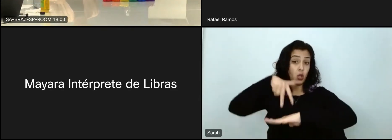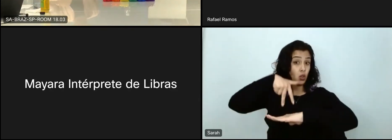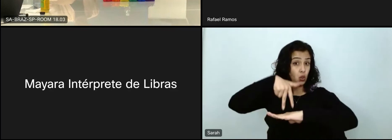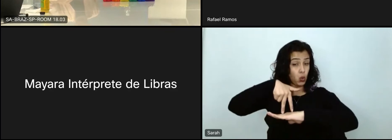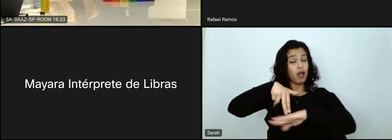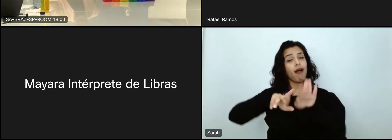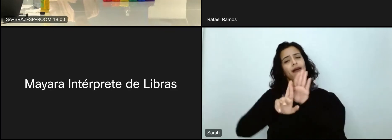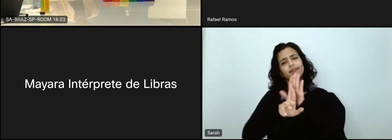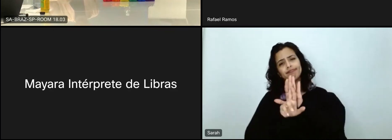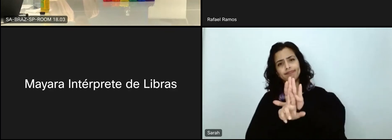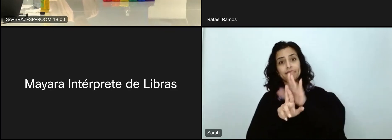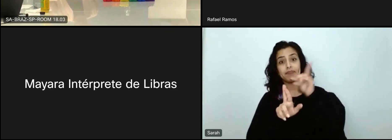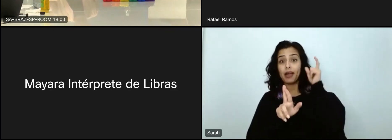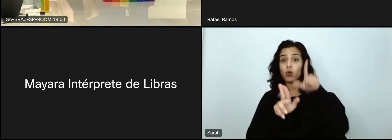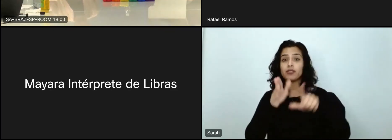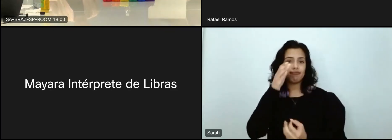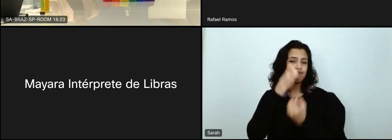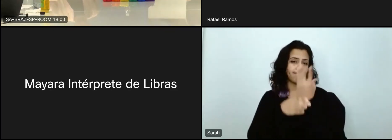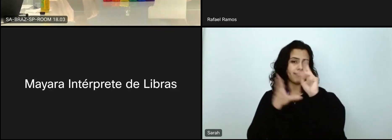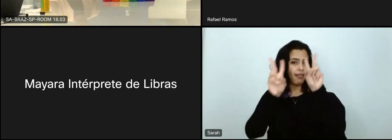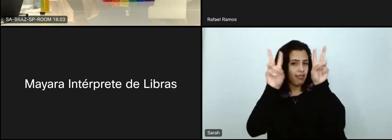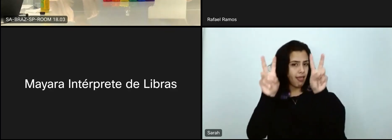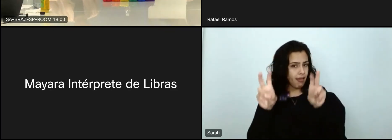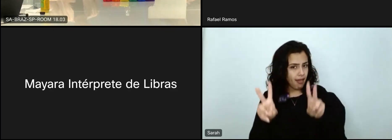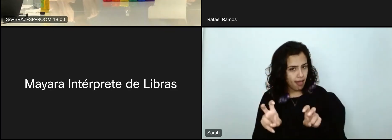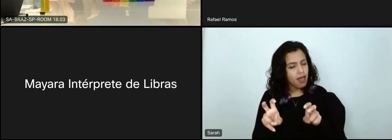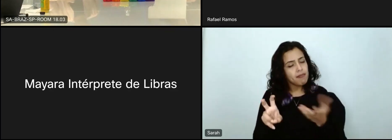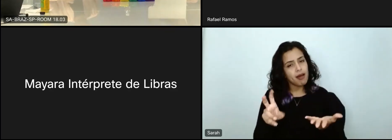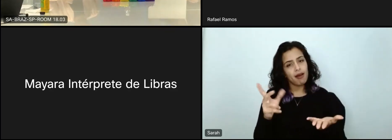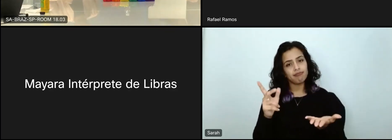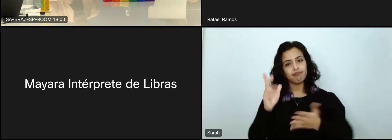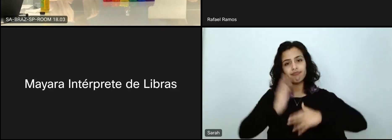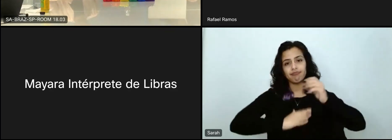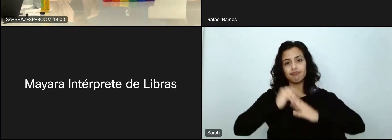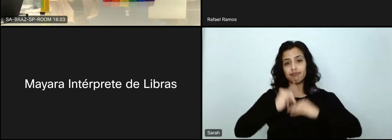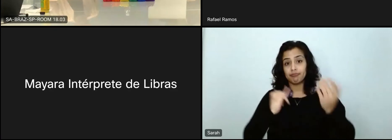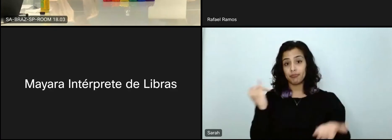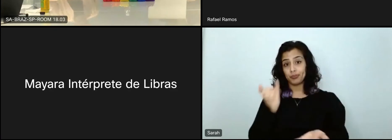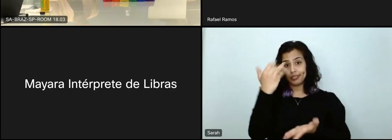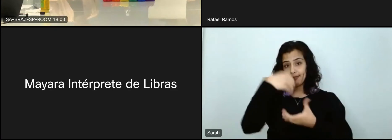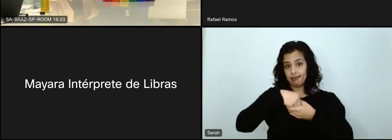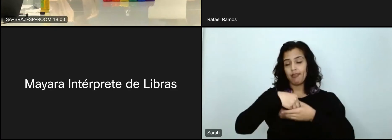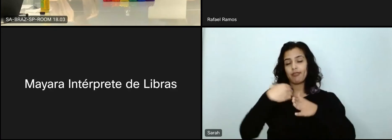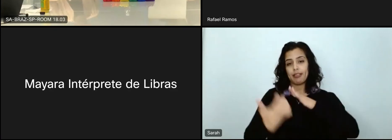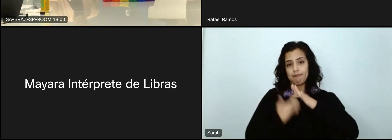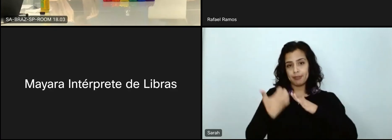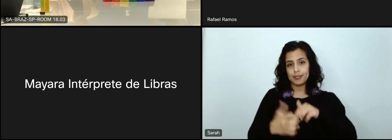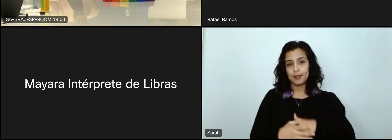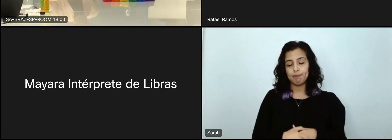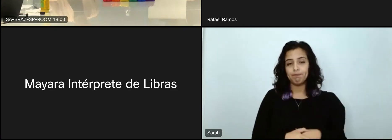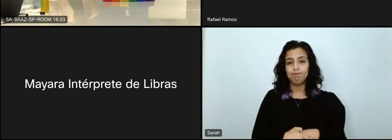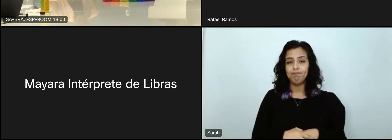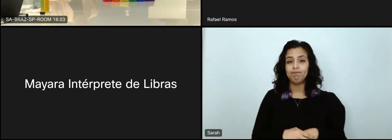possam definir e discutir temas prioritários para a companhia, né? Na AXA, a gente, inicialmente colocamos o